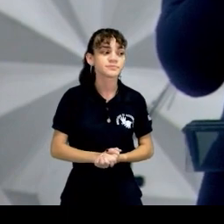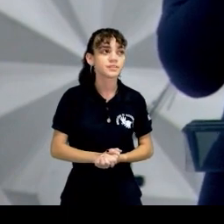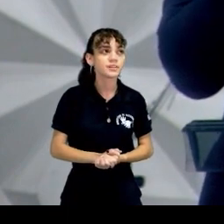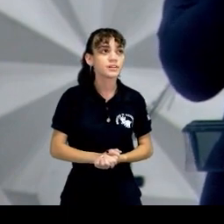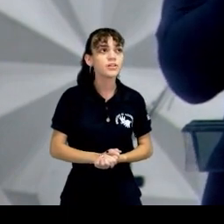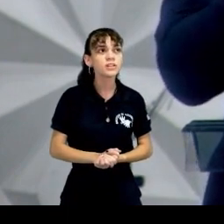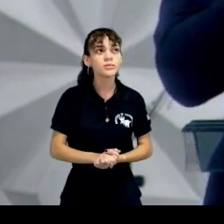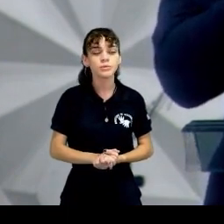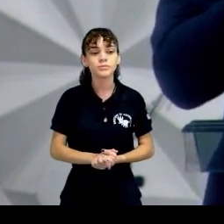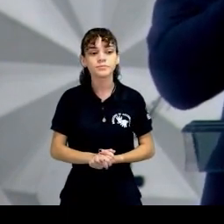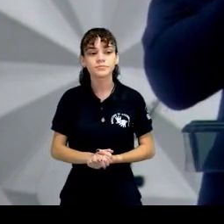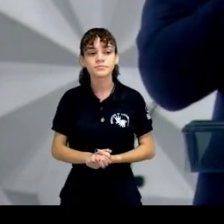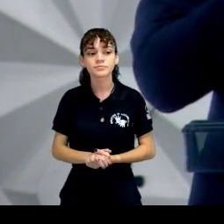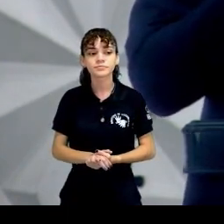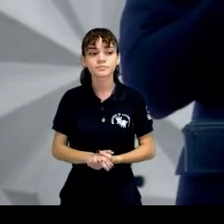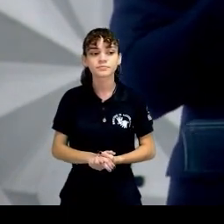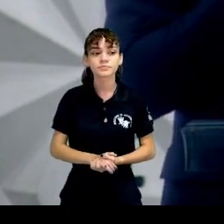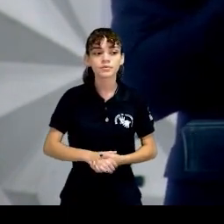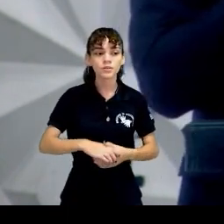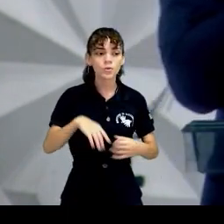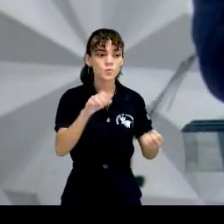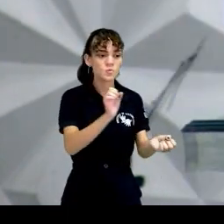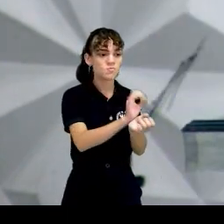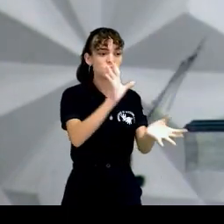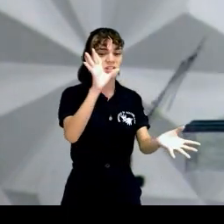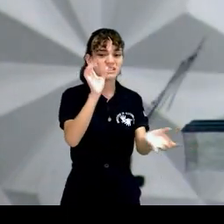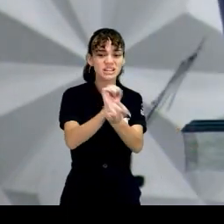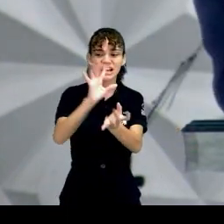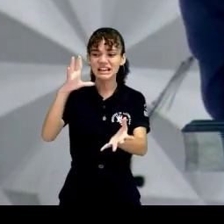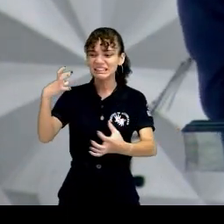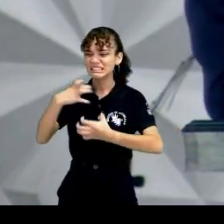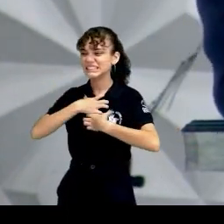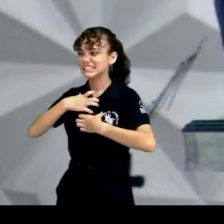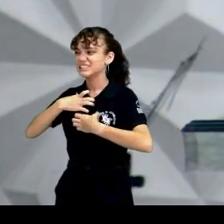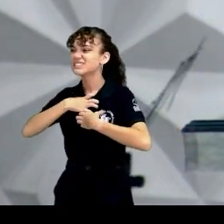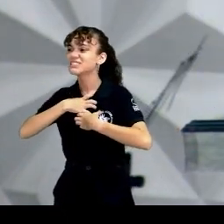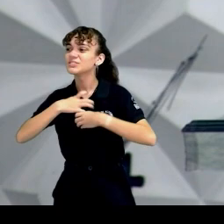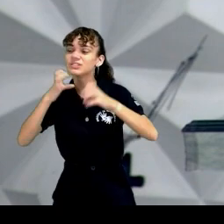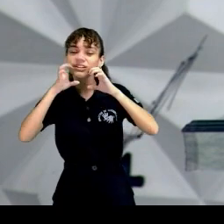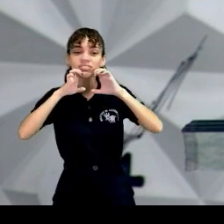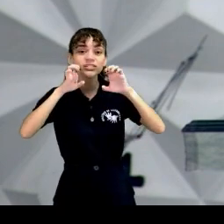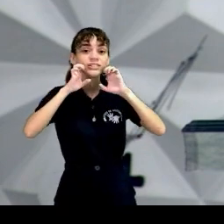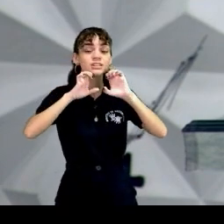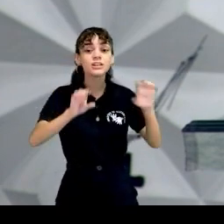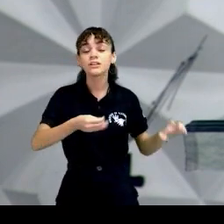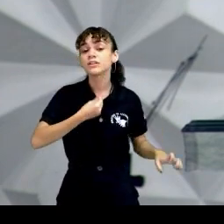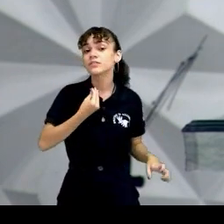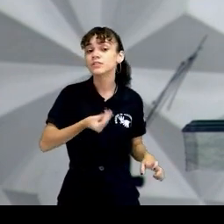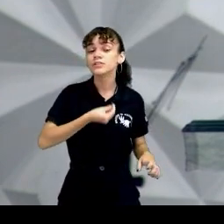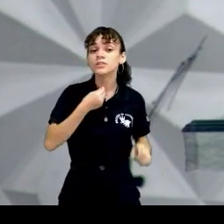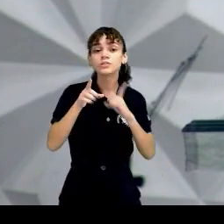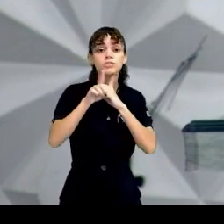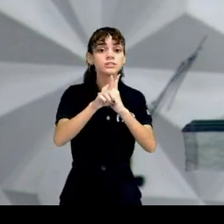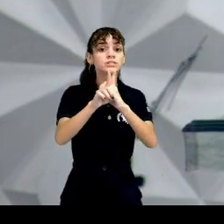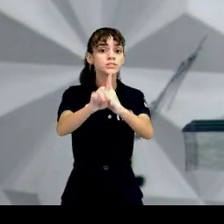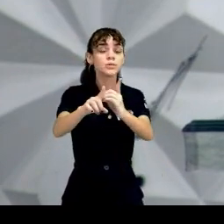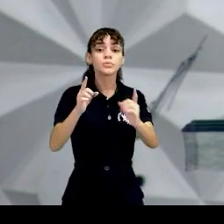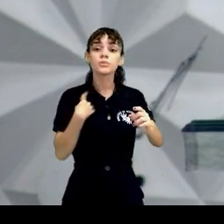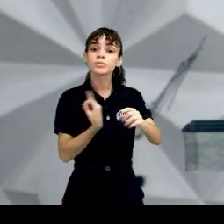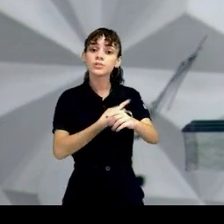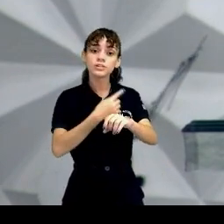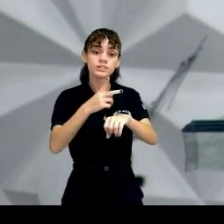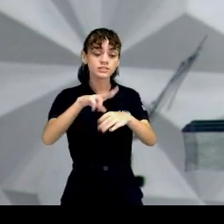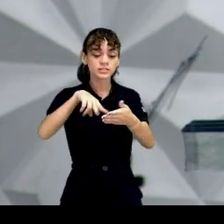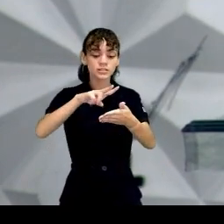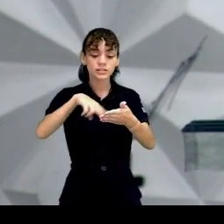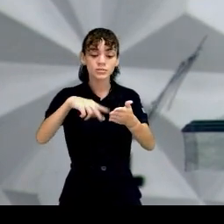vida dos próprios discípulos. E é tão bom quando podemos encontrar na palavra experiências que podem falar poderosamente aos nossos